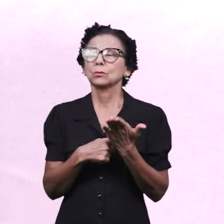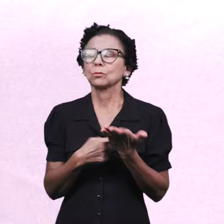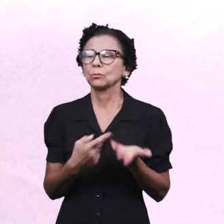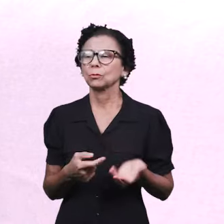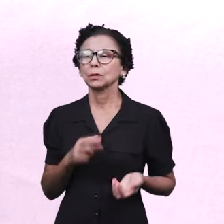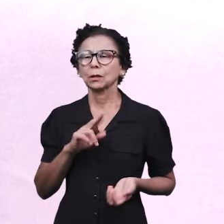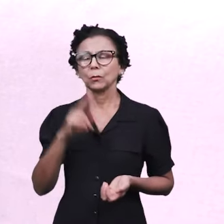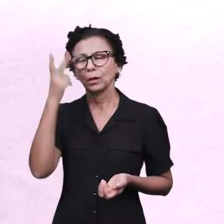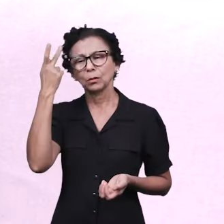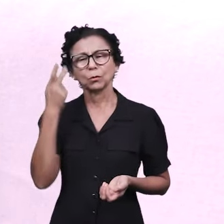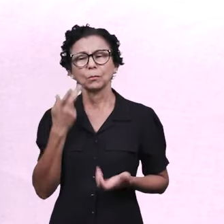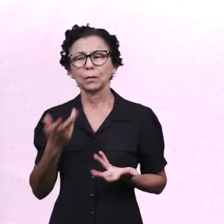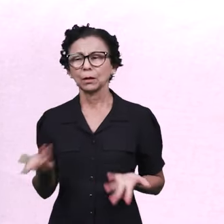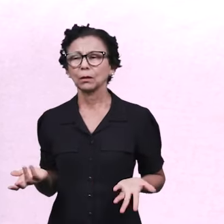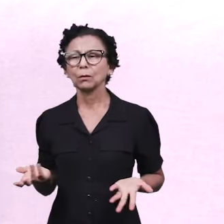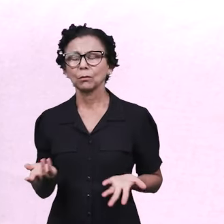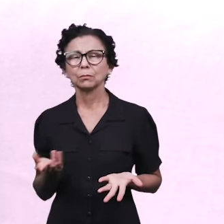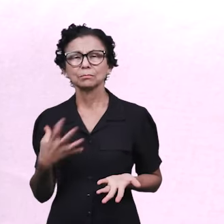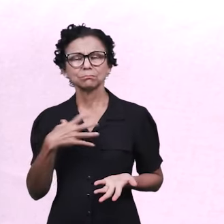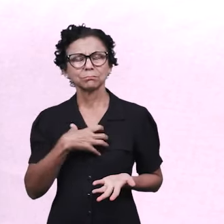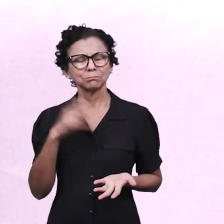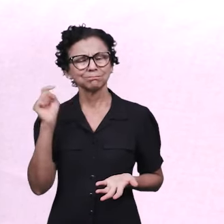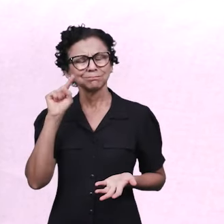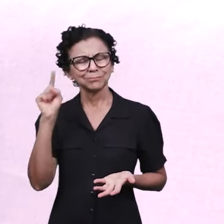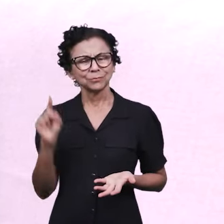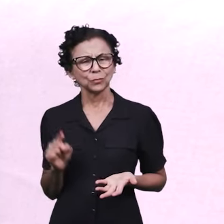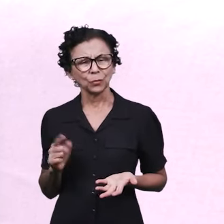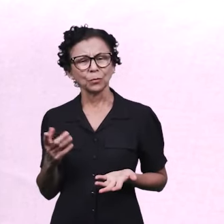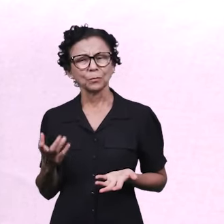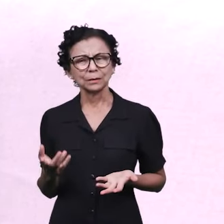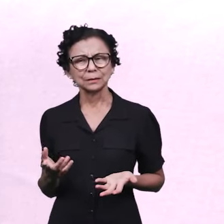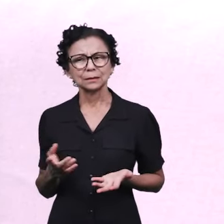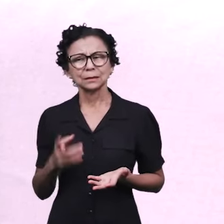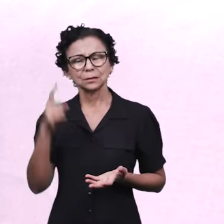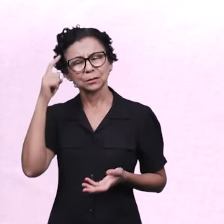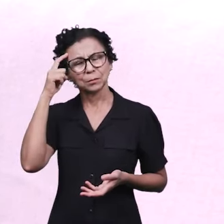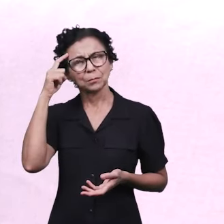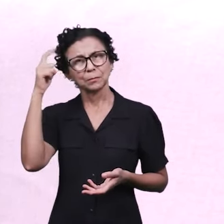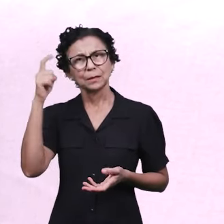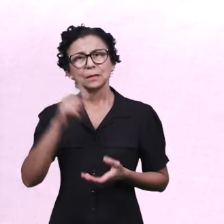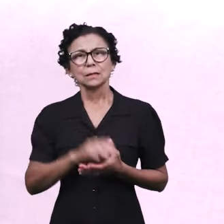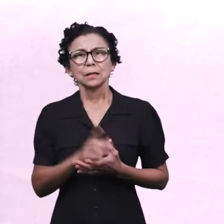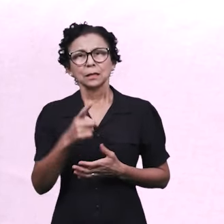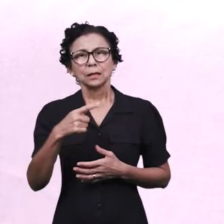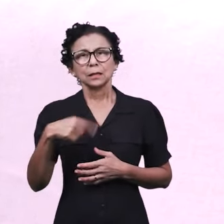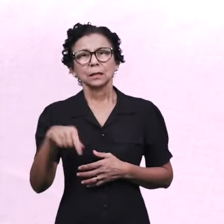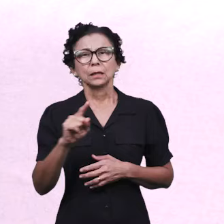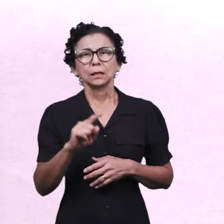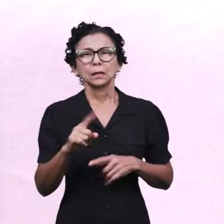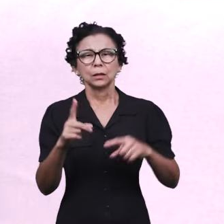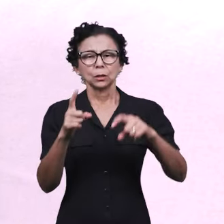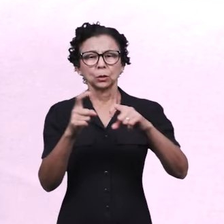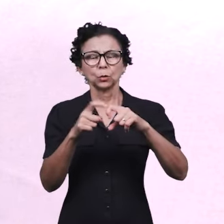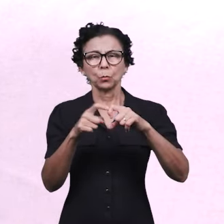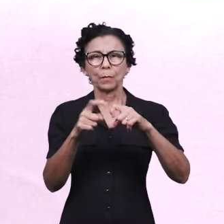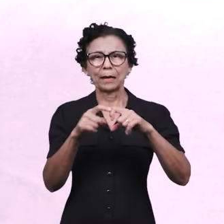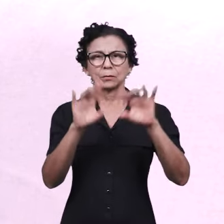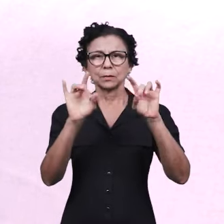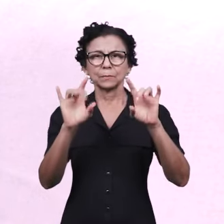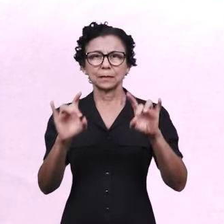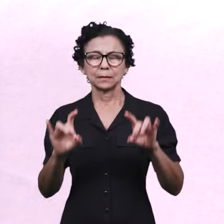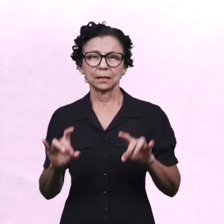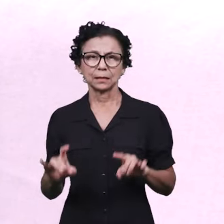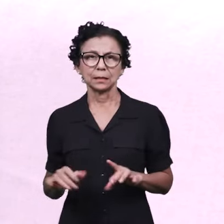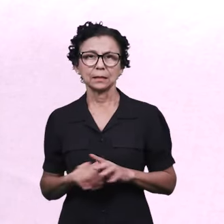sintomas né e eu resolvi procurar um cirurgião vascular eu comecei a ler alguns artigos e vi que o